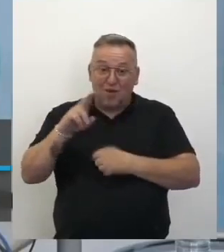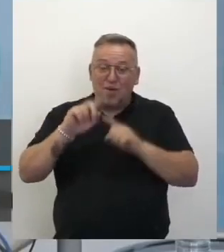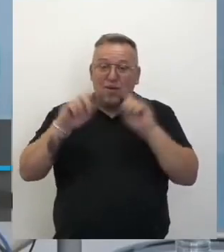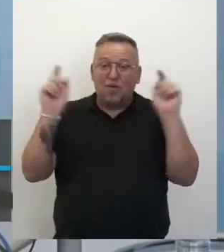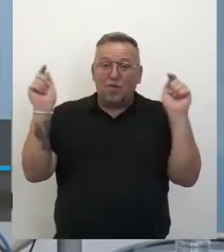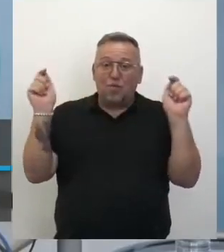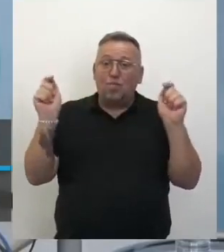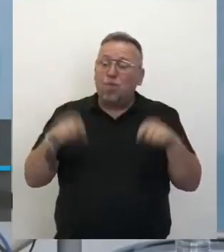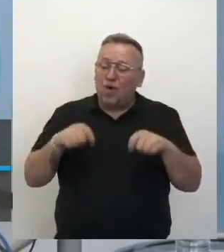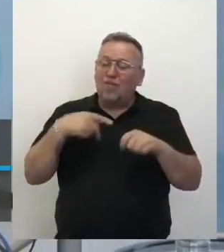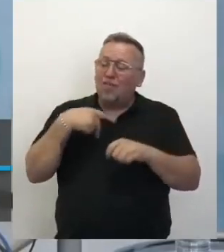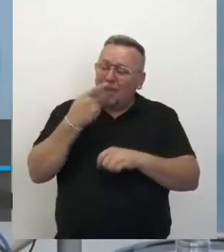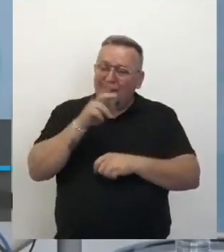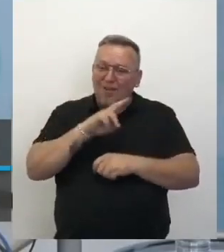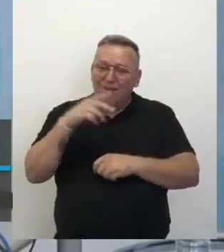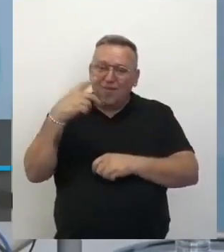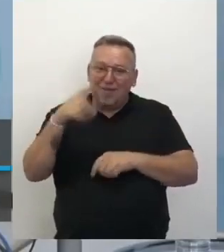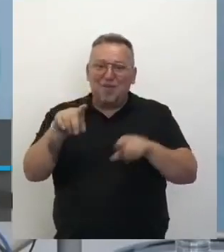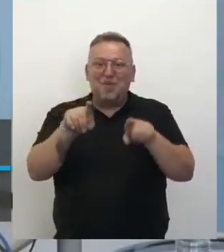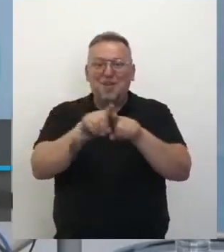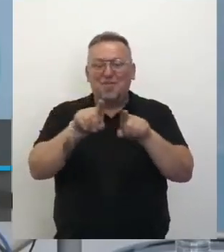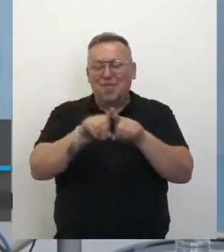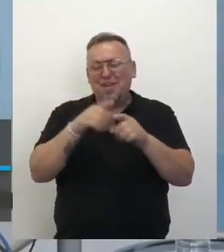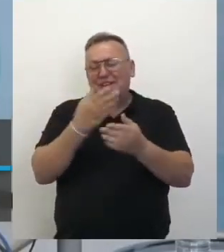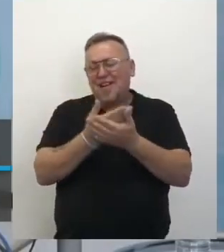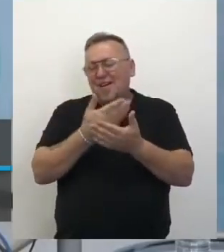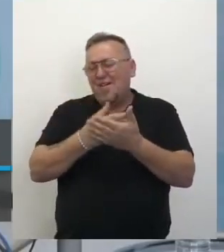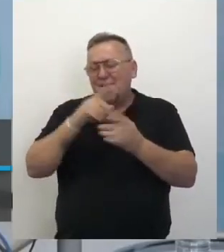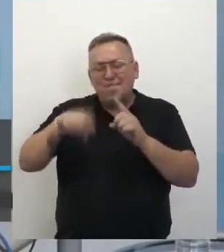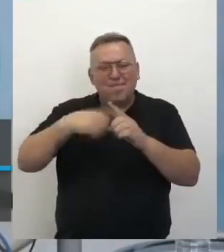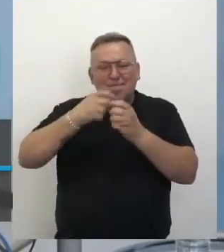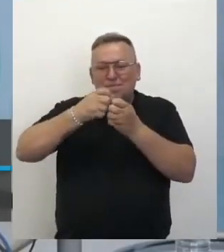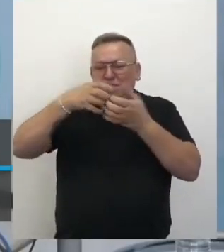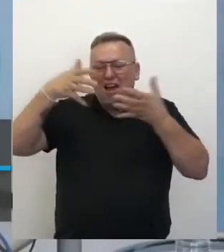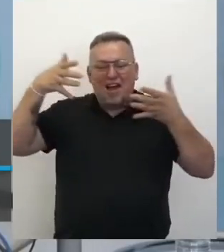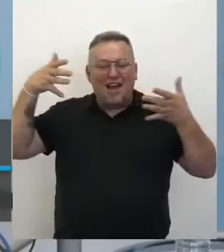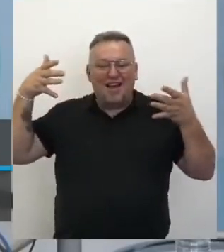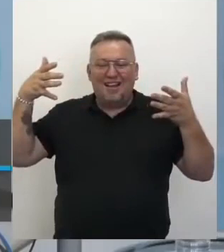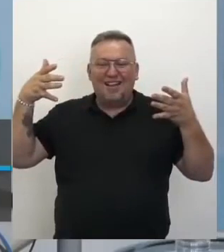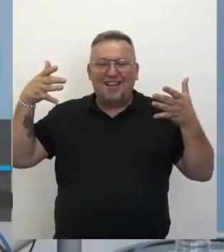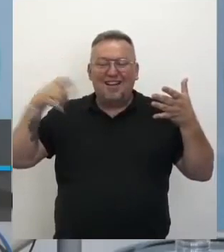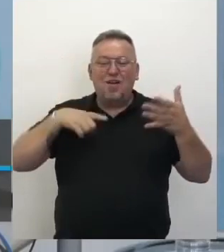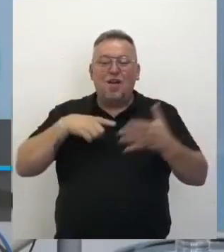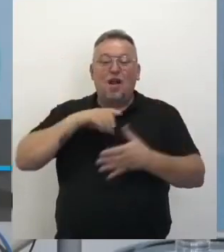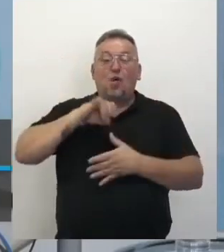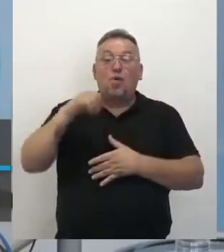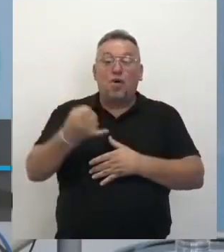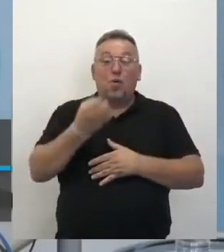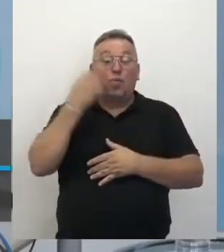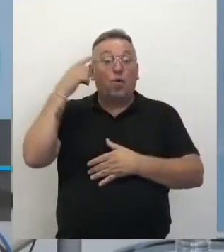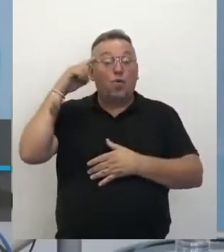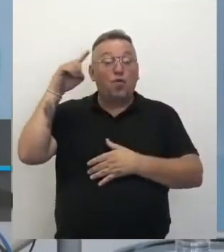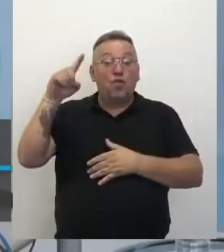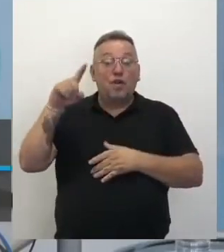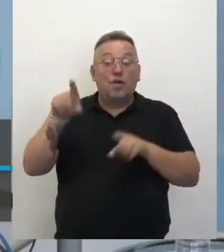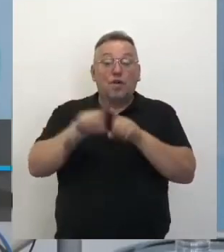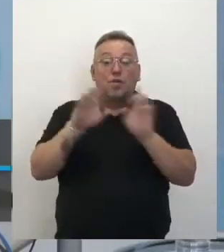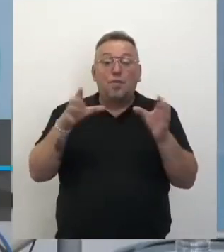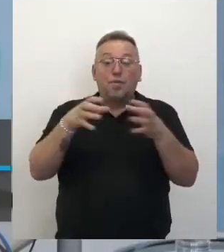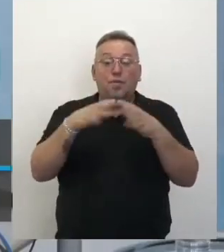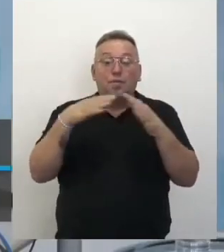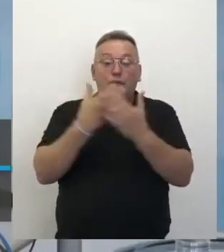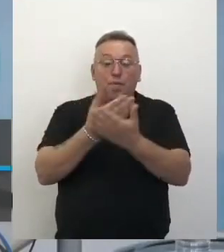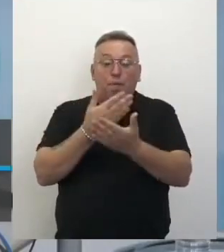dar os devidos créditos aí e deixar essa aula cada vez mais brilhante, porque vocês brilham. Eu já quero aproveitar para dar um bom dia para a galera da